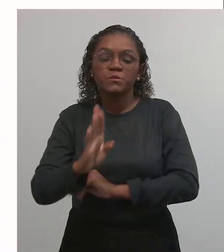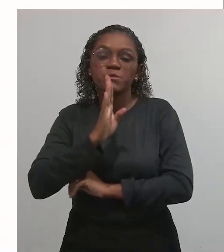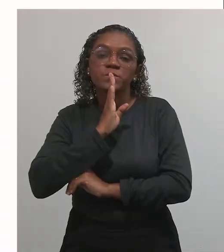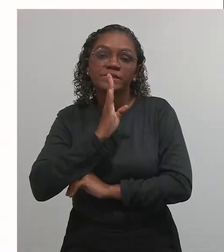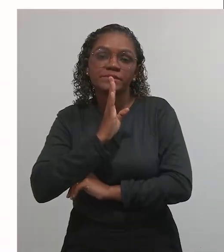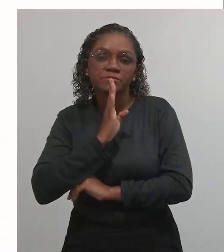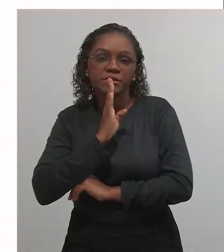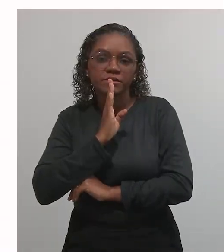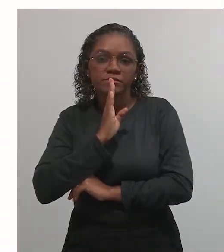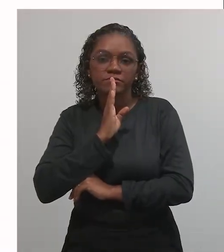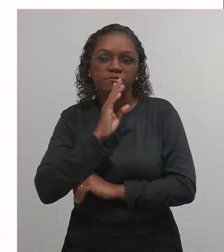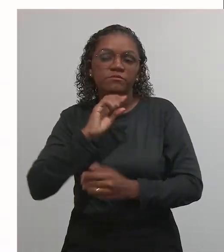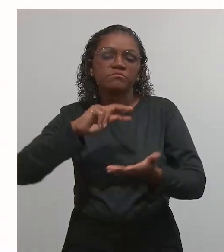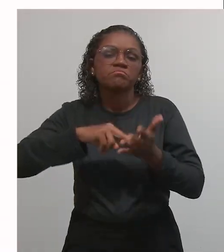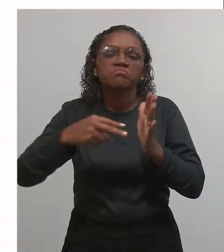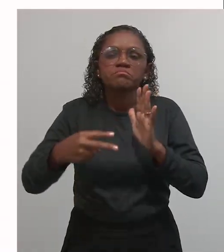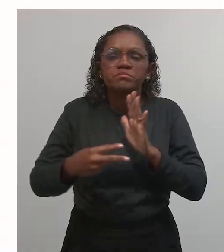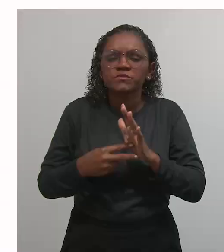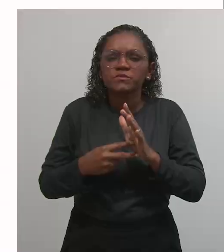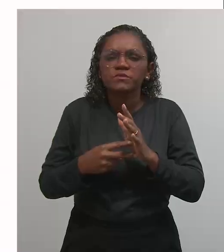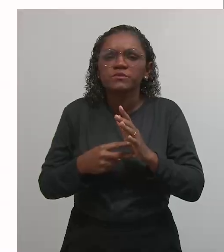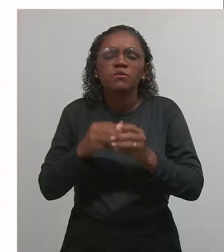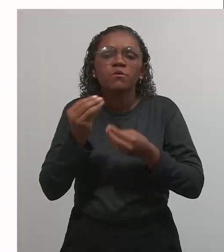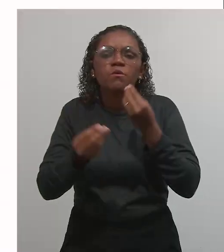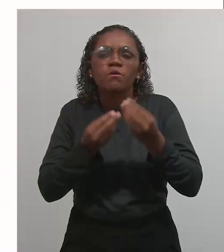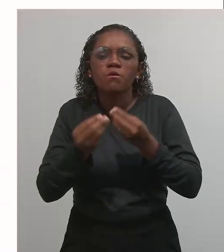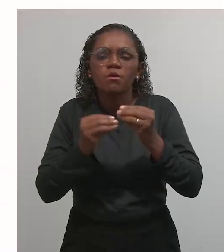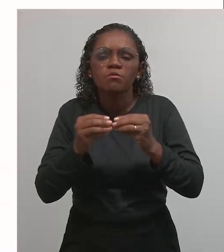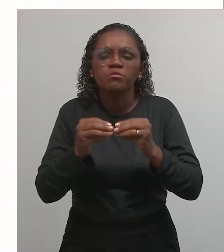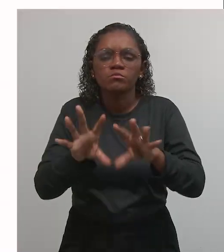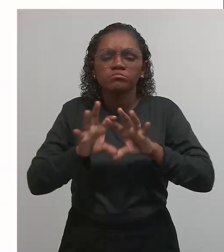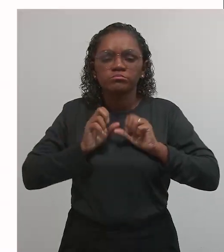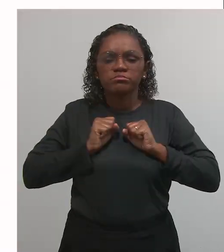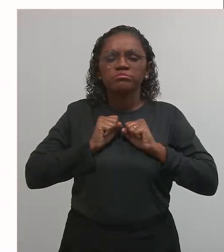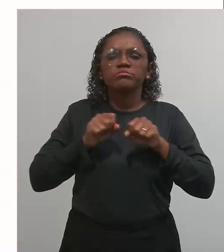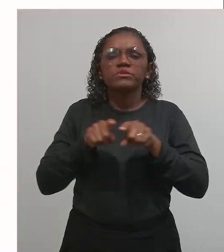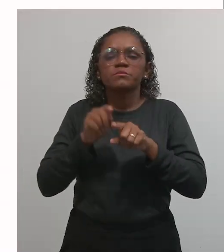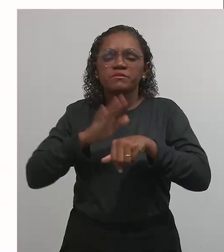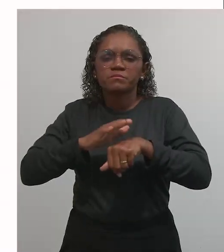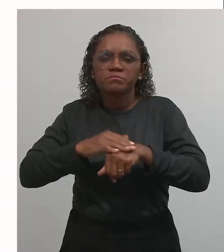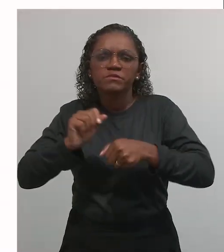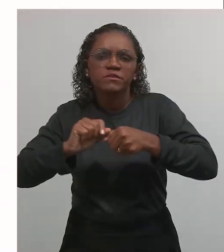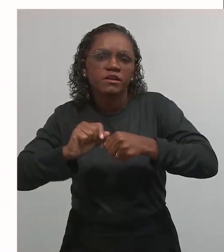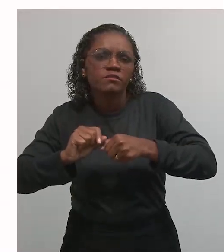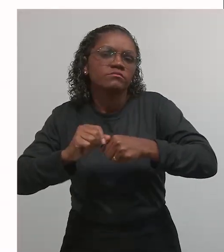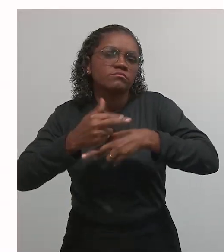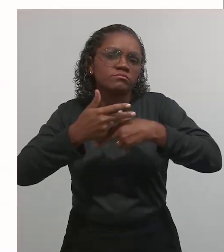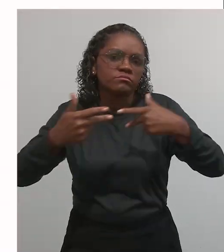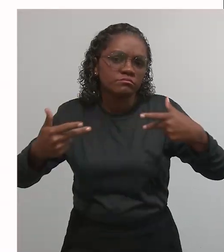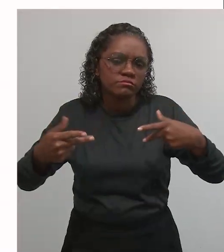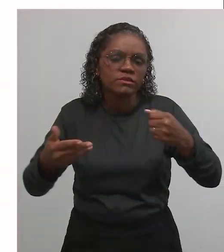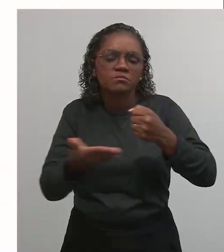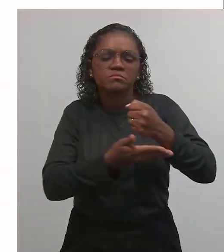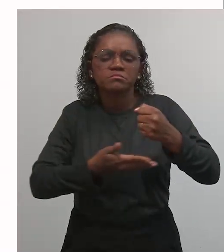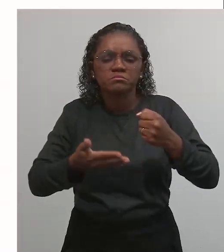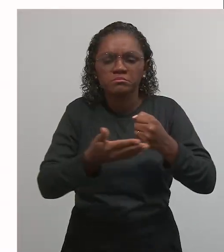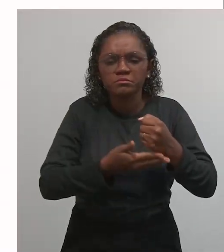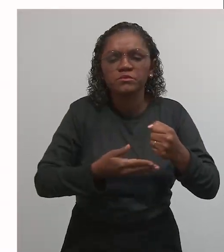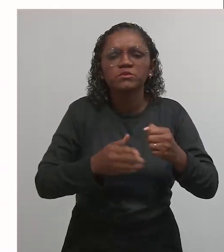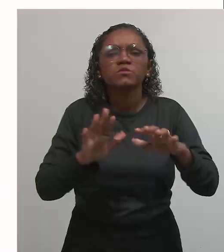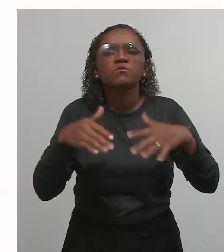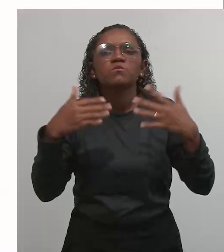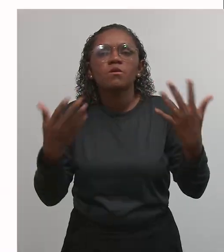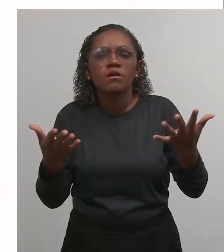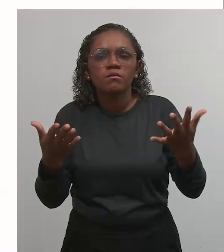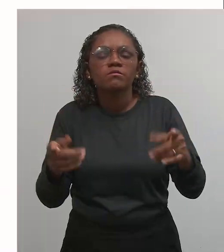esse conhecimento é produzido, como que se traz essas matrizes, esses fundamentos. Tanto na filosofia